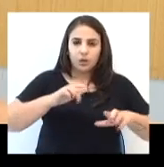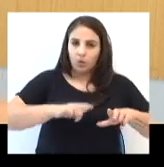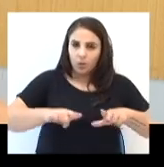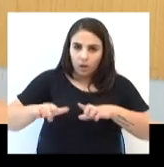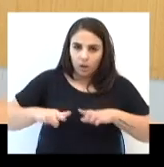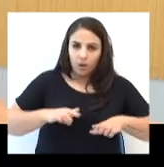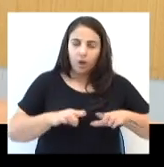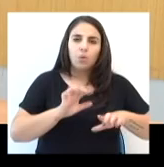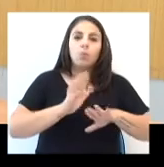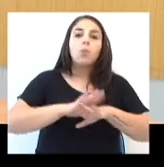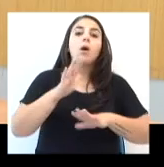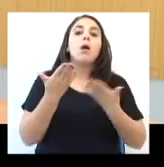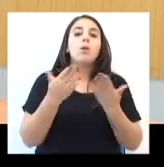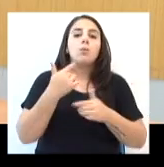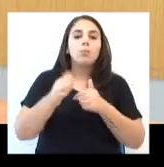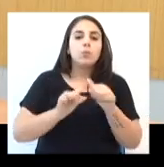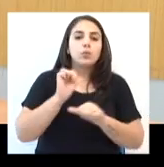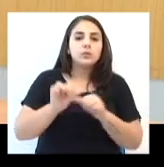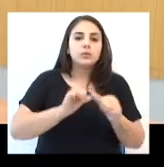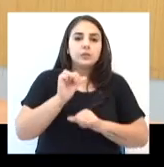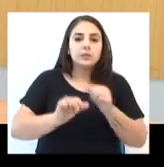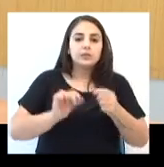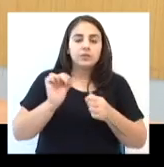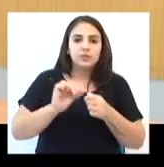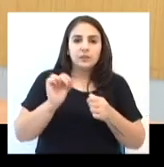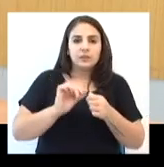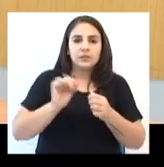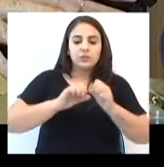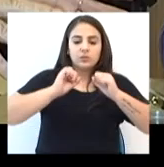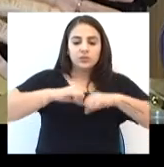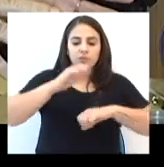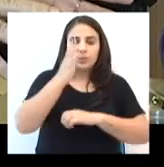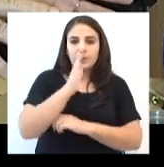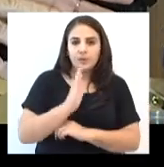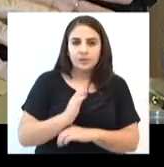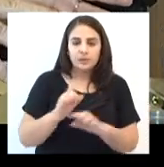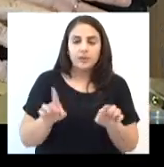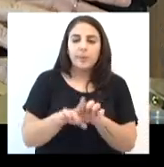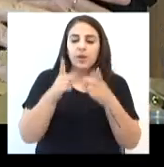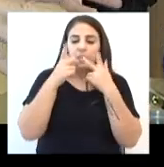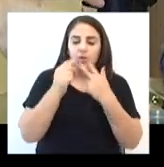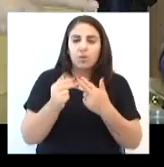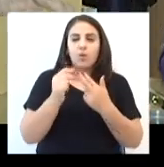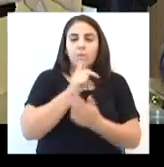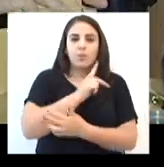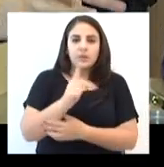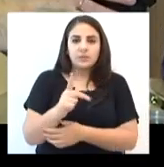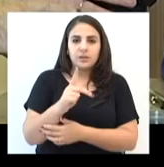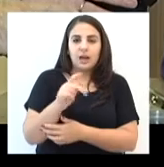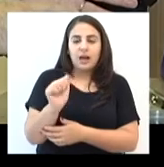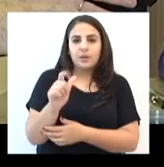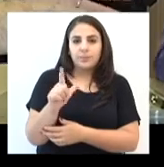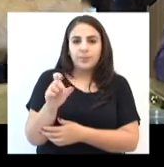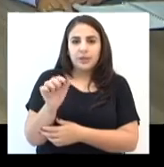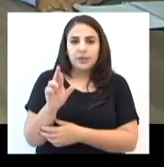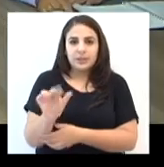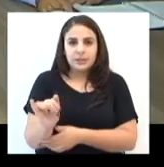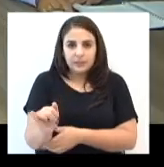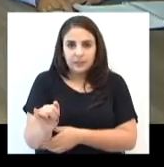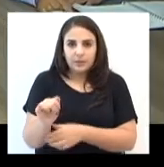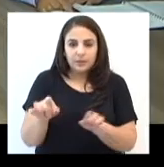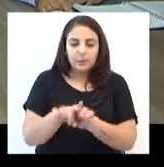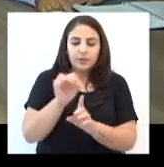quais alterações deveriam ser feitas no sistema brasileiro. Conforme o presidente da frente, vereador Alberi Grando,